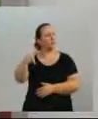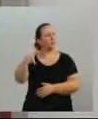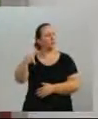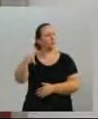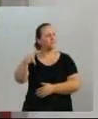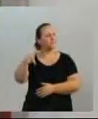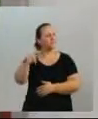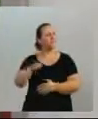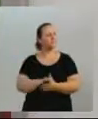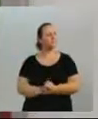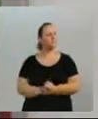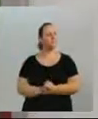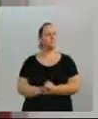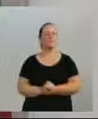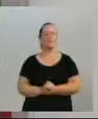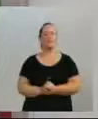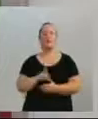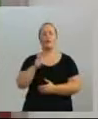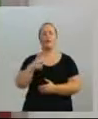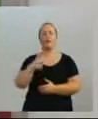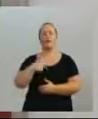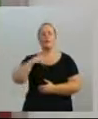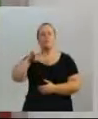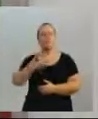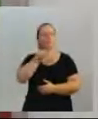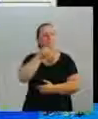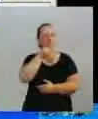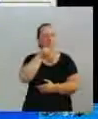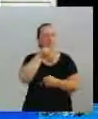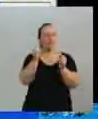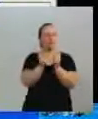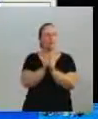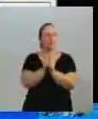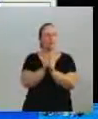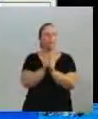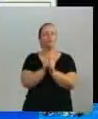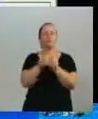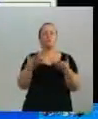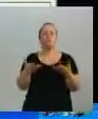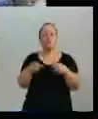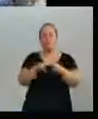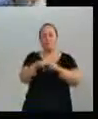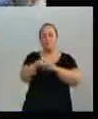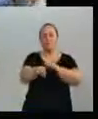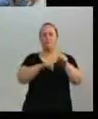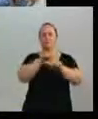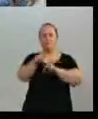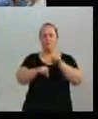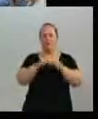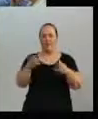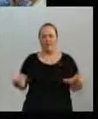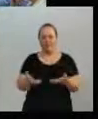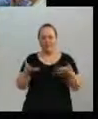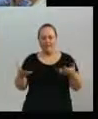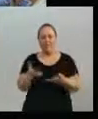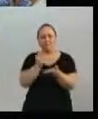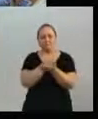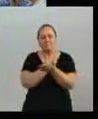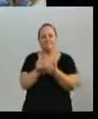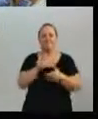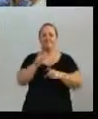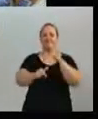do CIE. Na última sexta-feira tive a oportunidade de participar da formatura do programa de iniciação ao trabalho